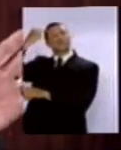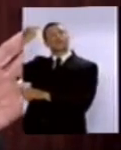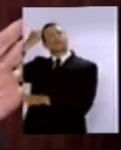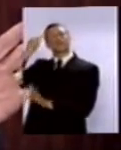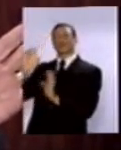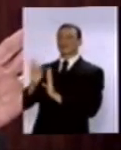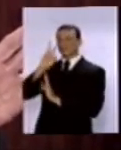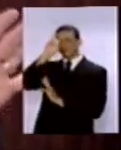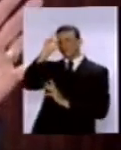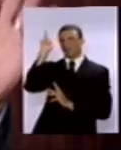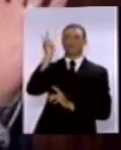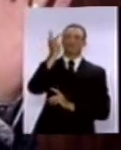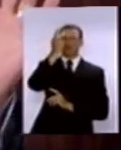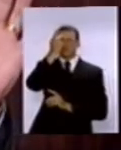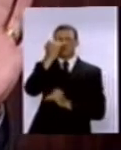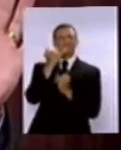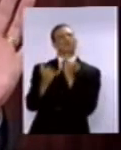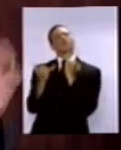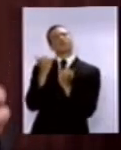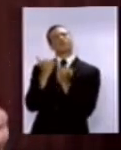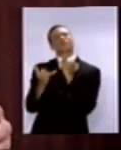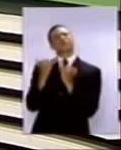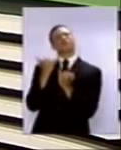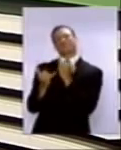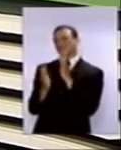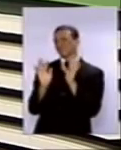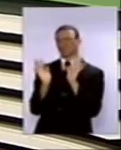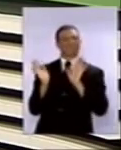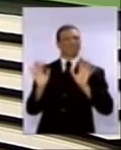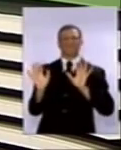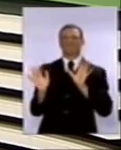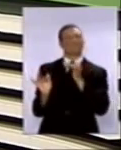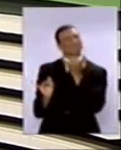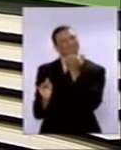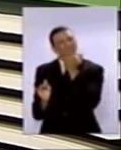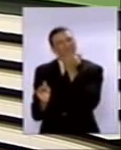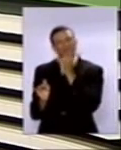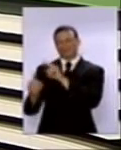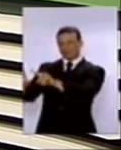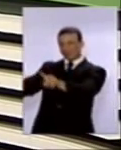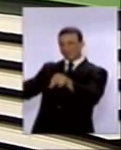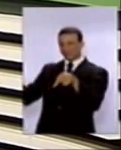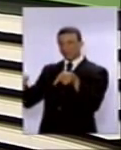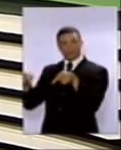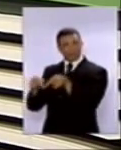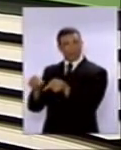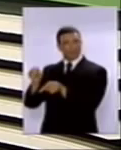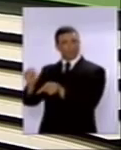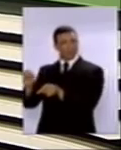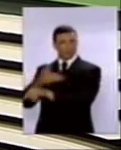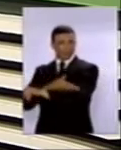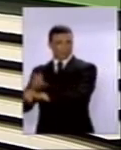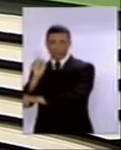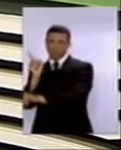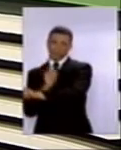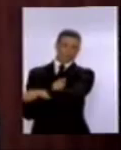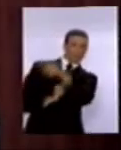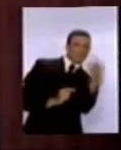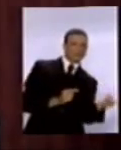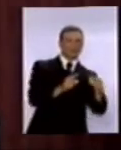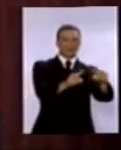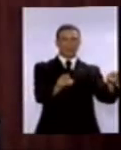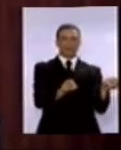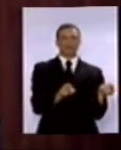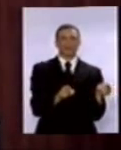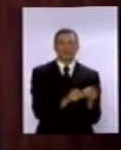própria mas é muito é muito parecido naquele ângulo fechado aquele ponto exatamente onde estava antes a repórter carolina a chávez que dá para o